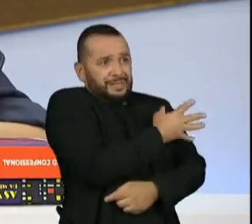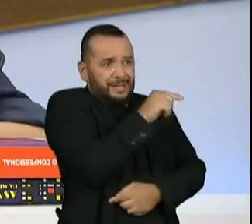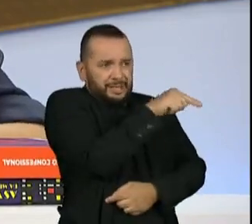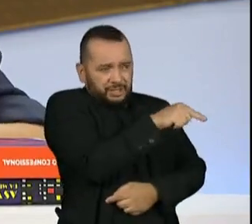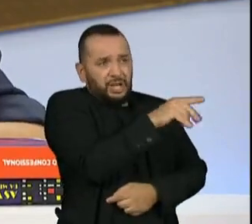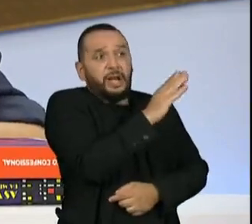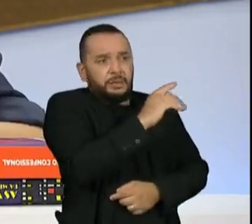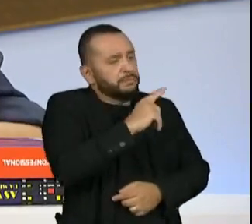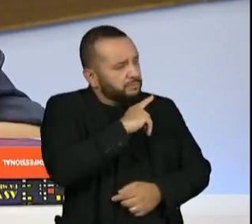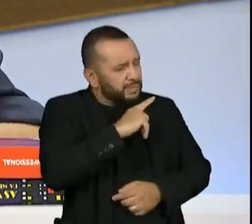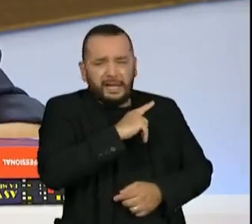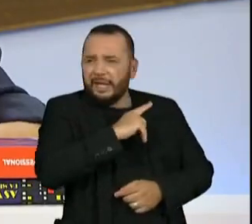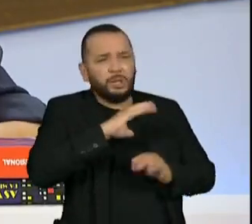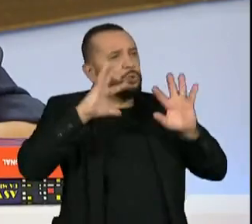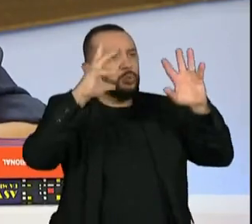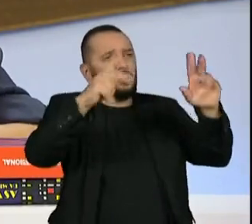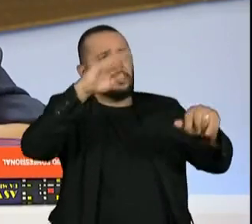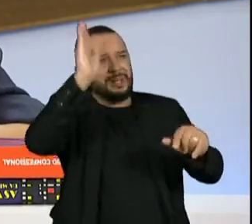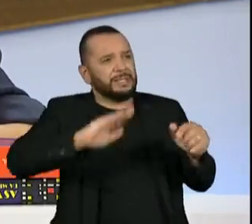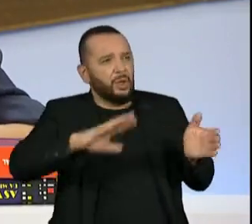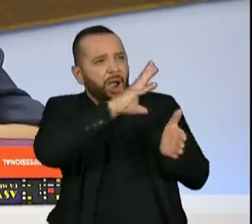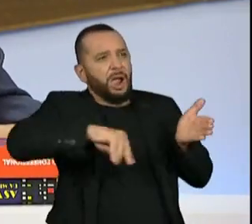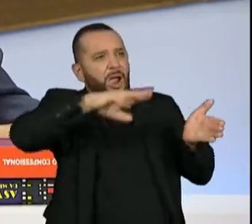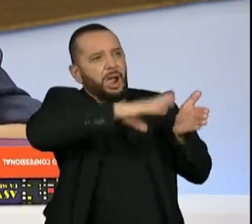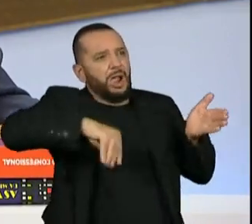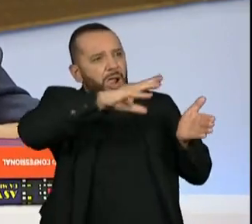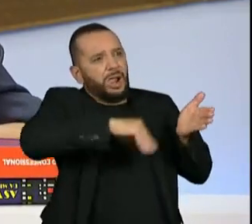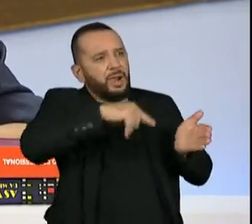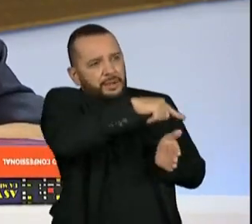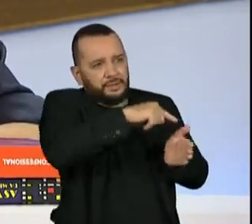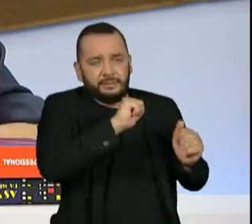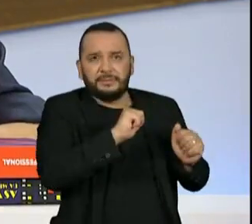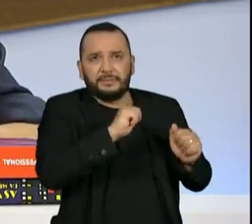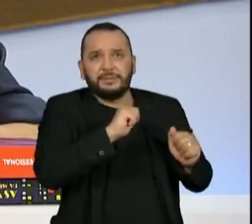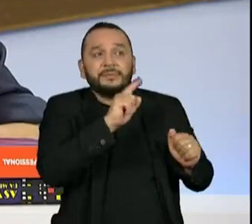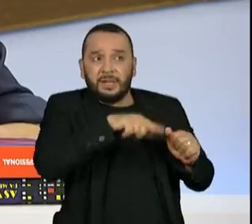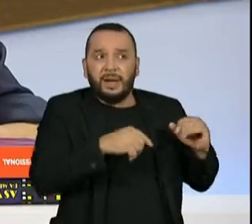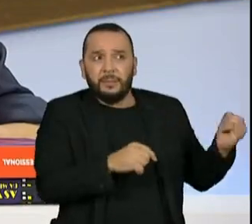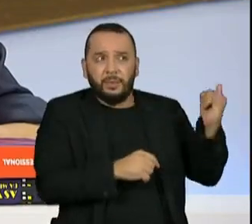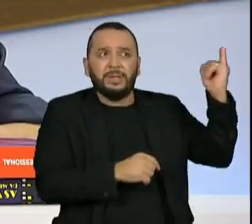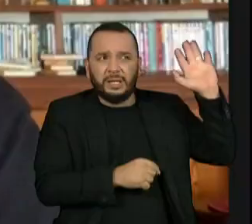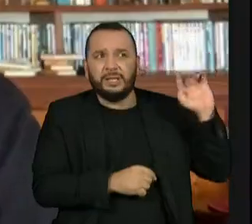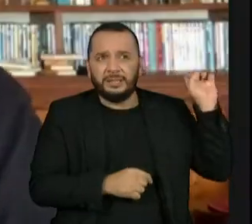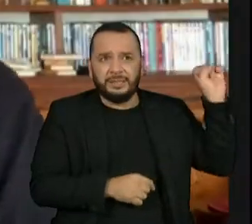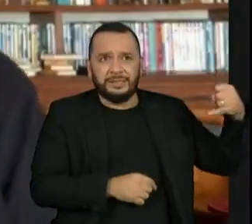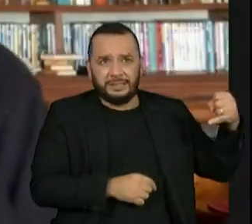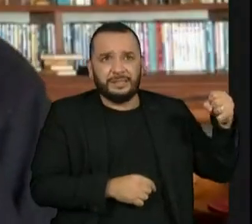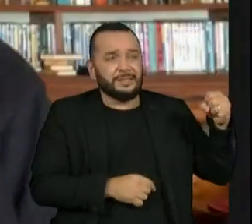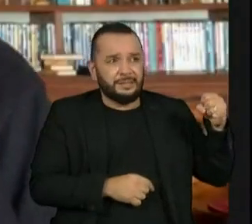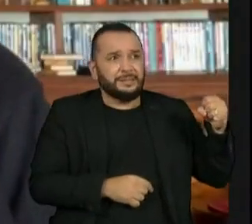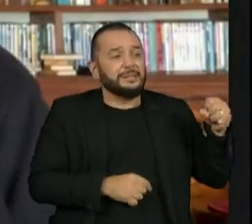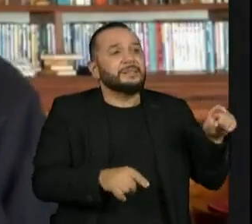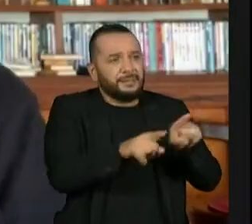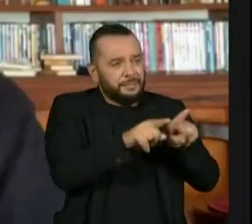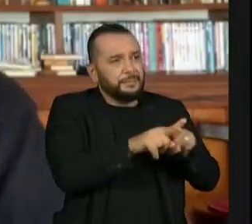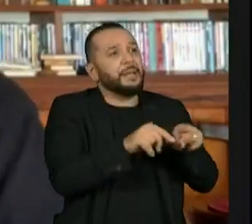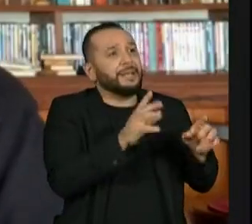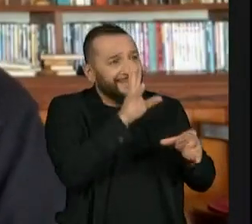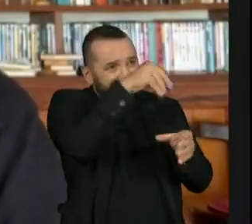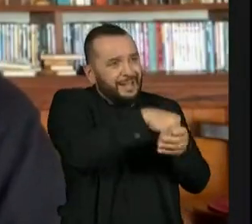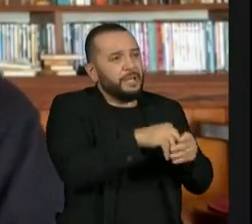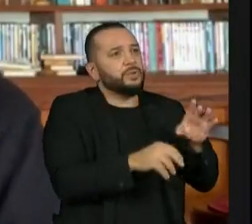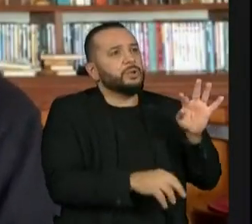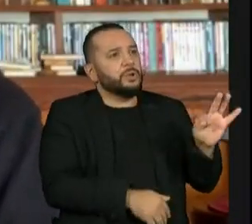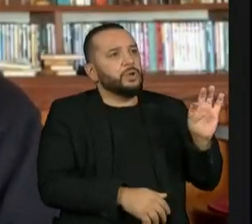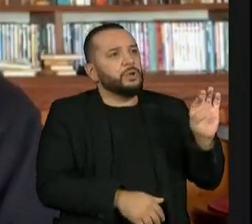de ter nascido em São Paulo, pode ser. E está presente na Tropicália. E está presente na Tropicália. E está presente